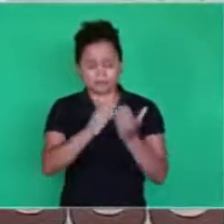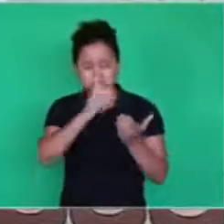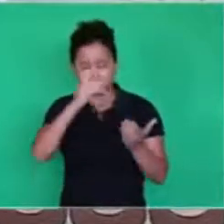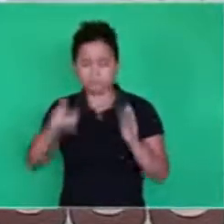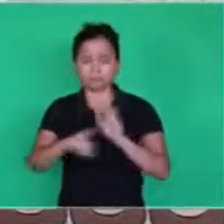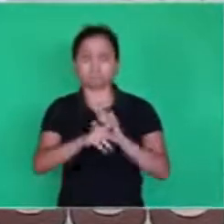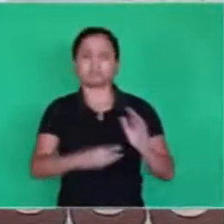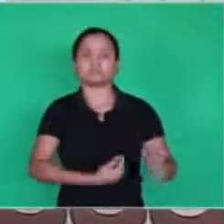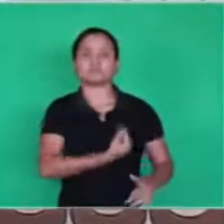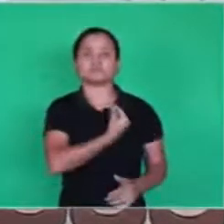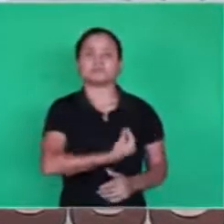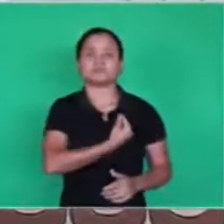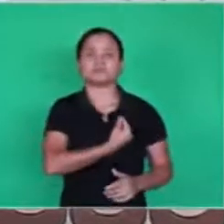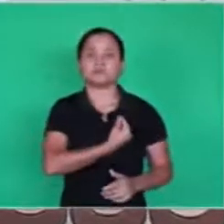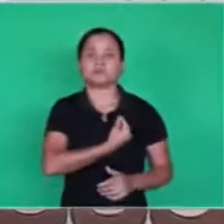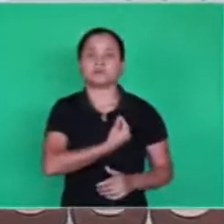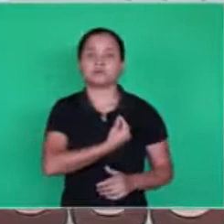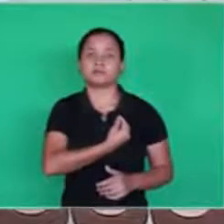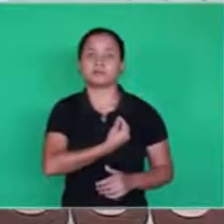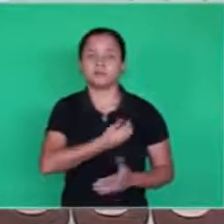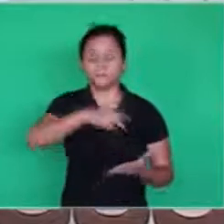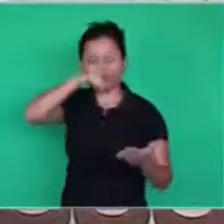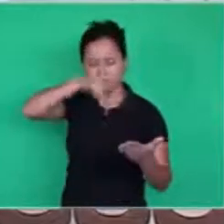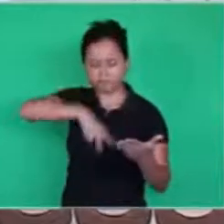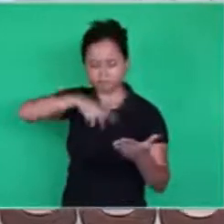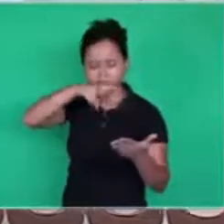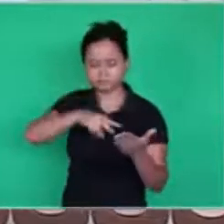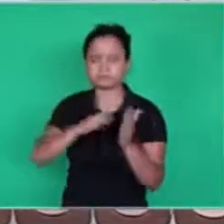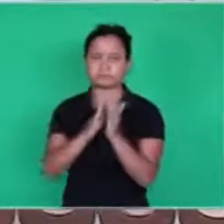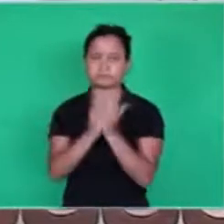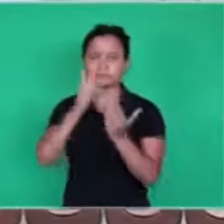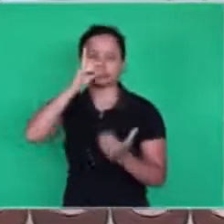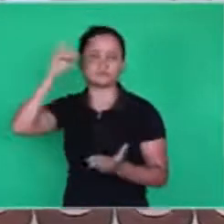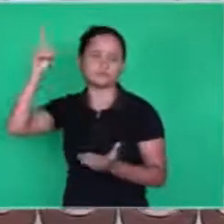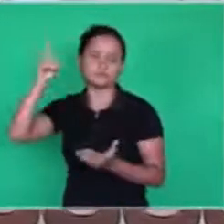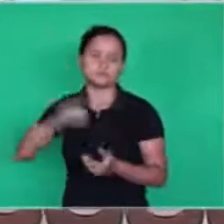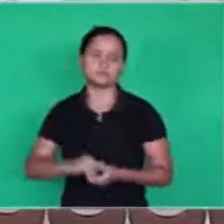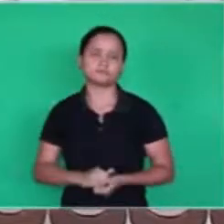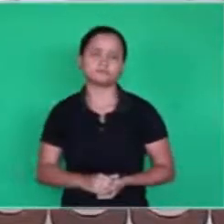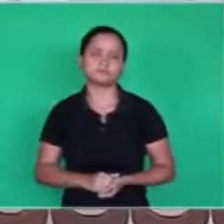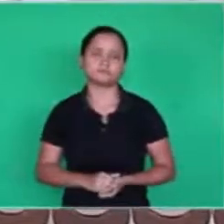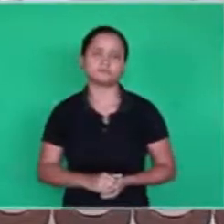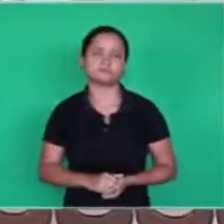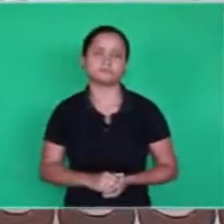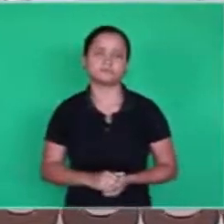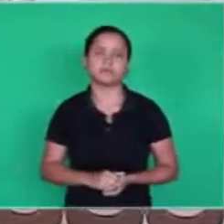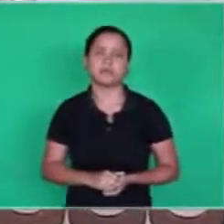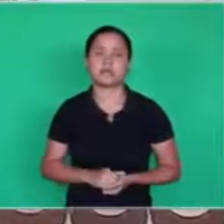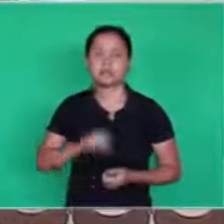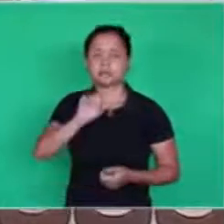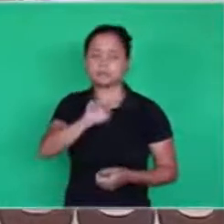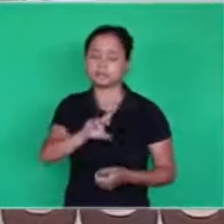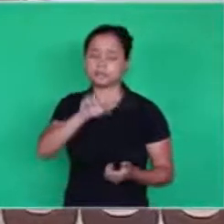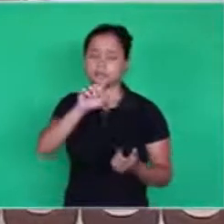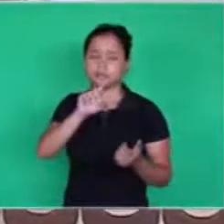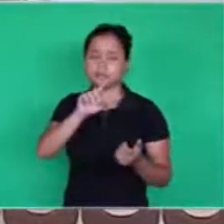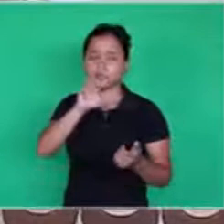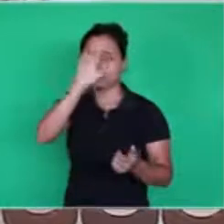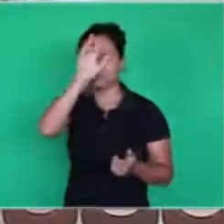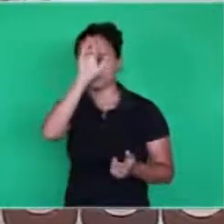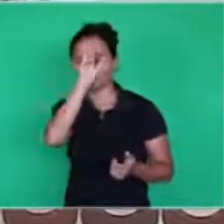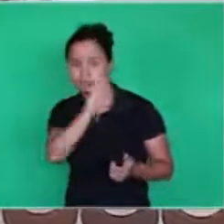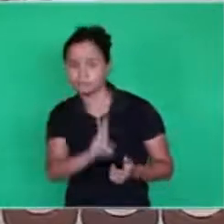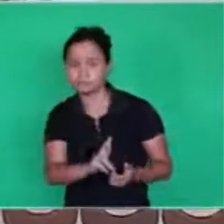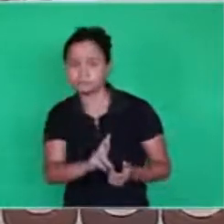Quando você vai ler a palavra, ele diz assim, é apenas letra, como verbo